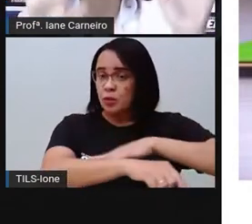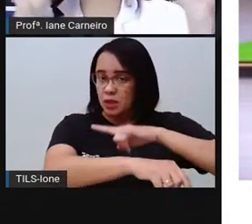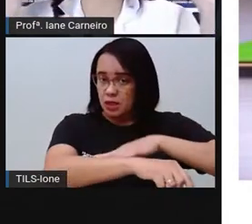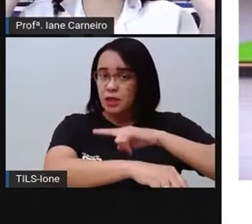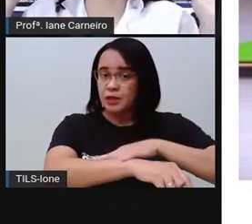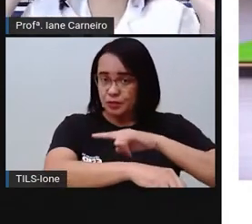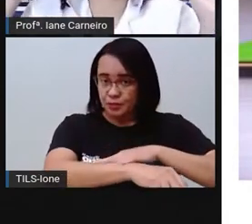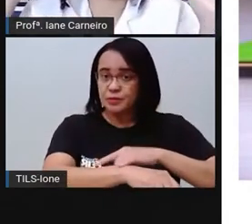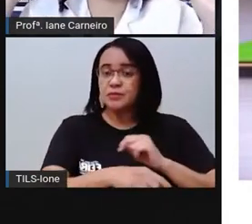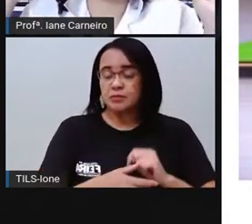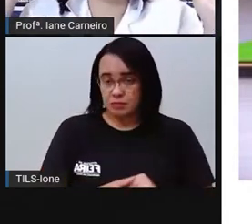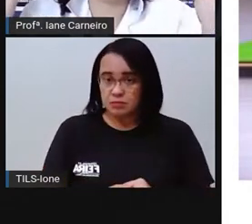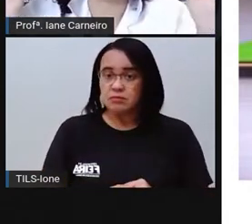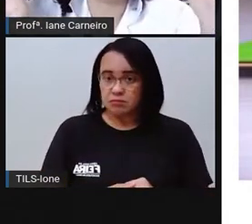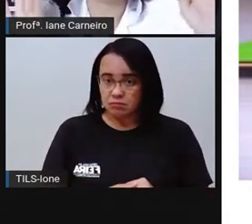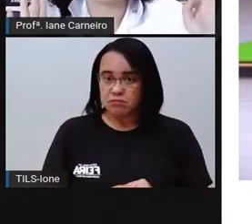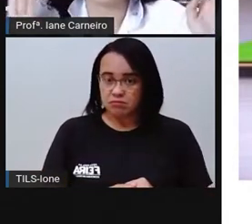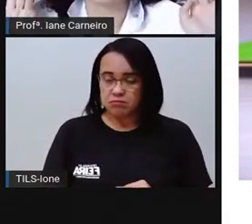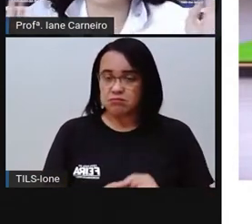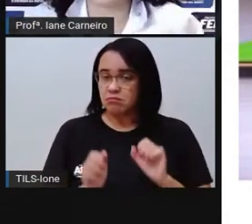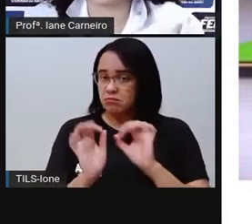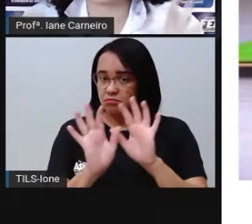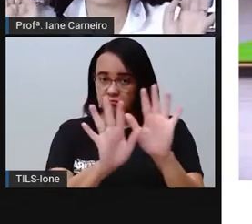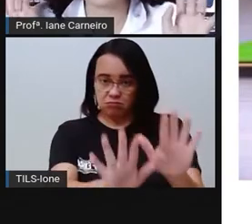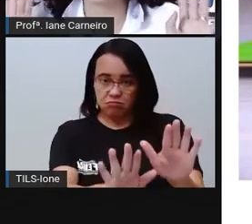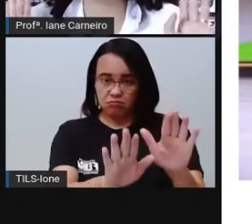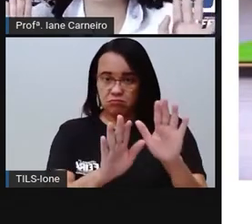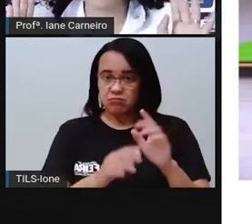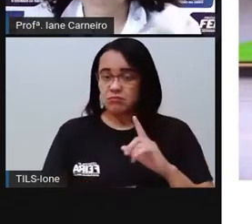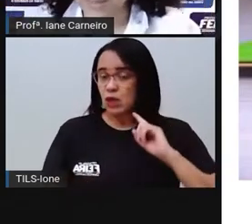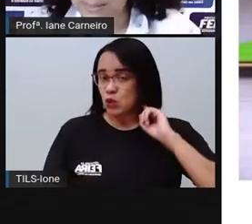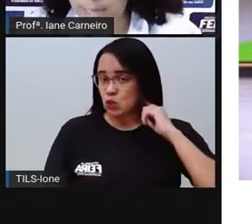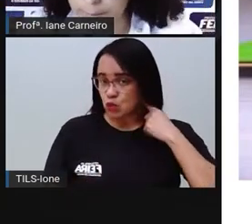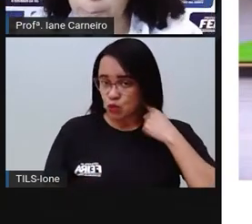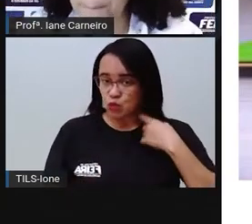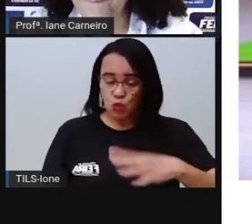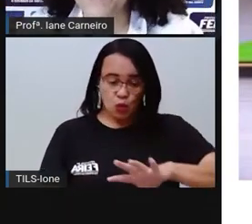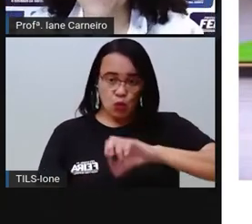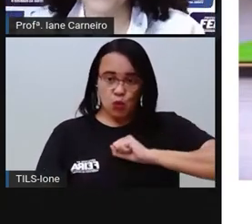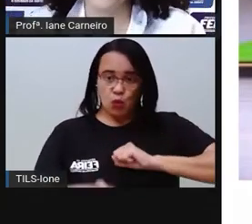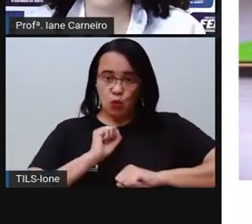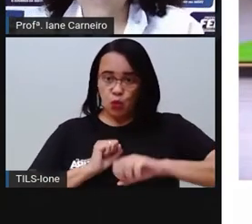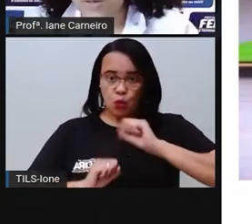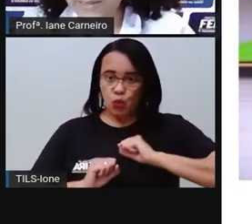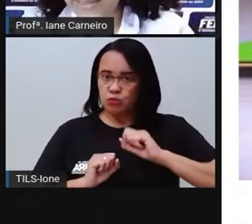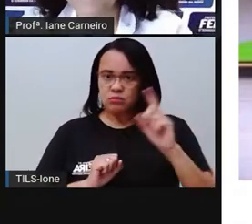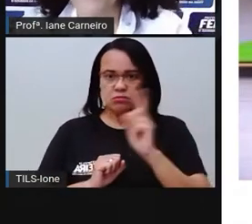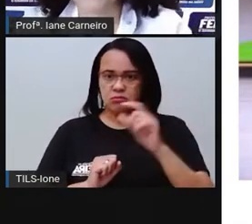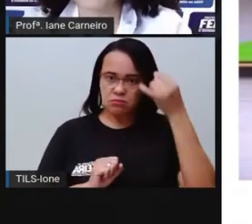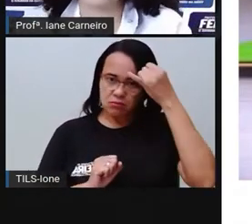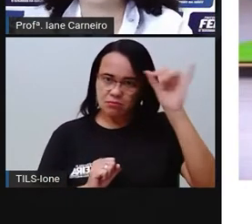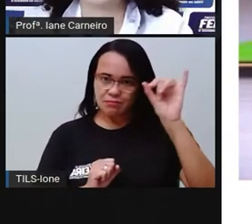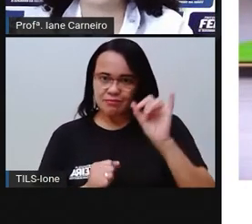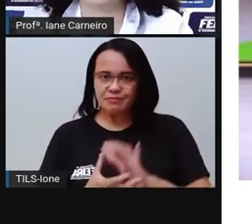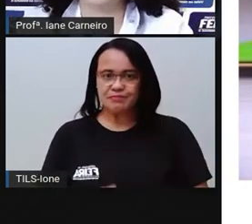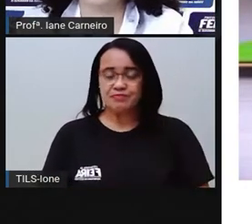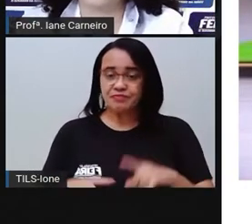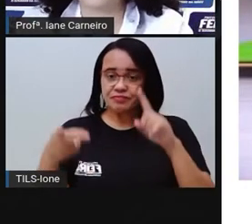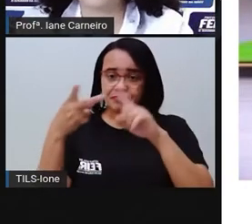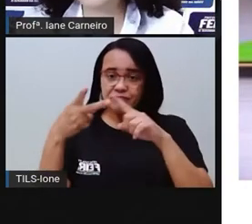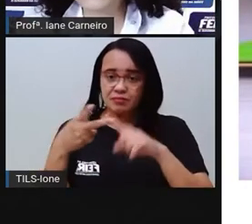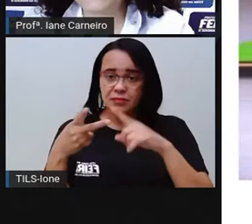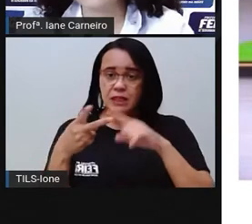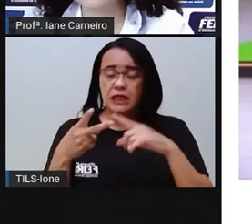sujeirinha lá e sair do banheiro, né? Sem nenhuma nada que te contamine, tá certo? Outra coisa que é importante, ó,